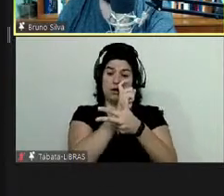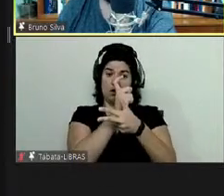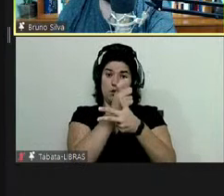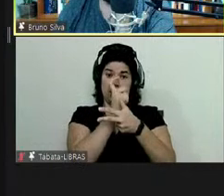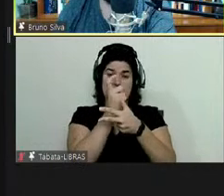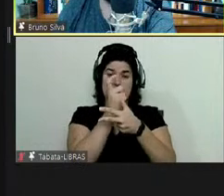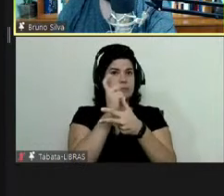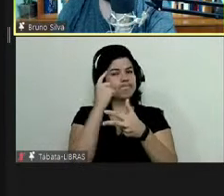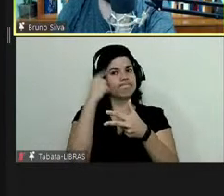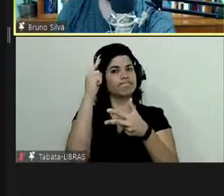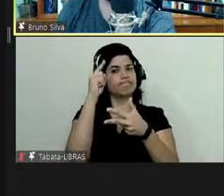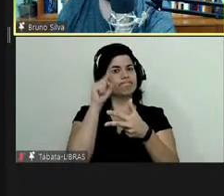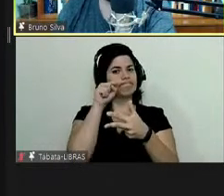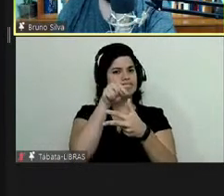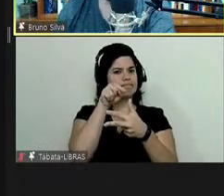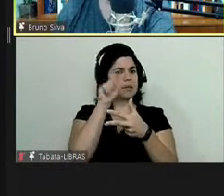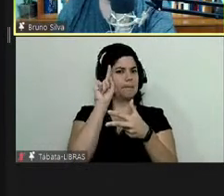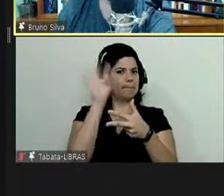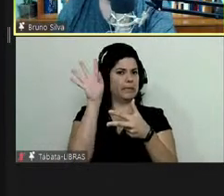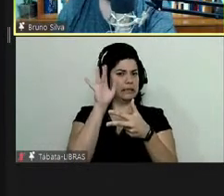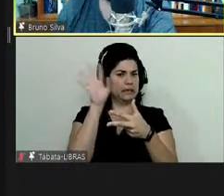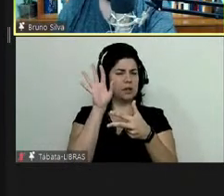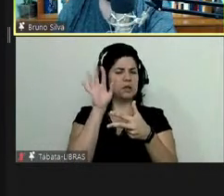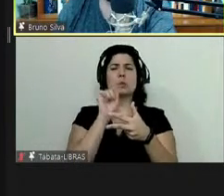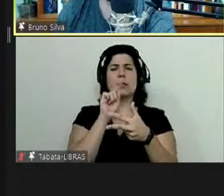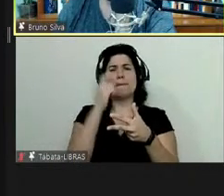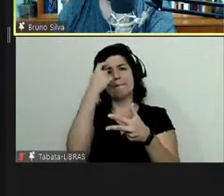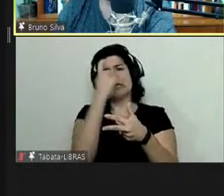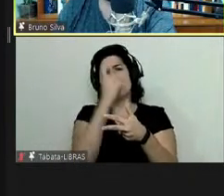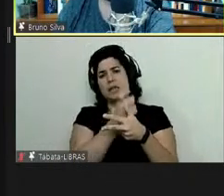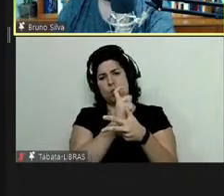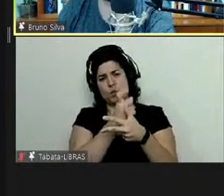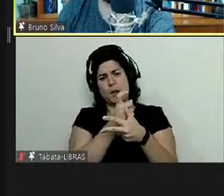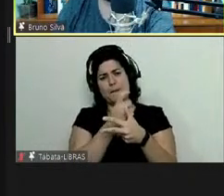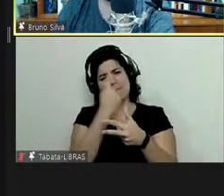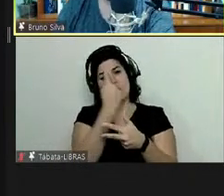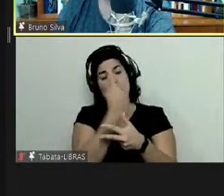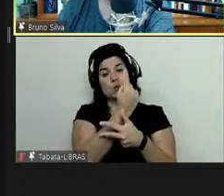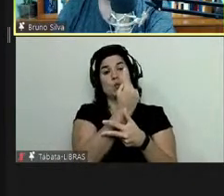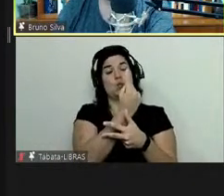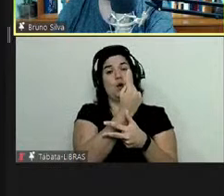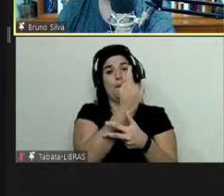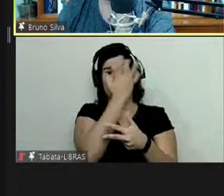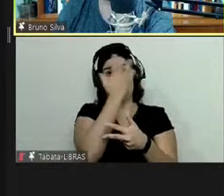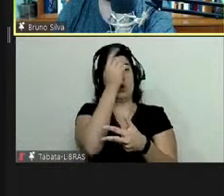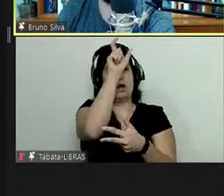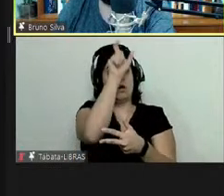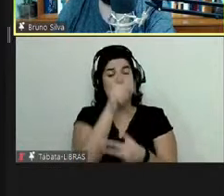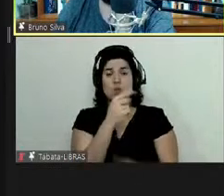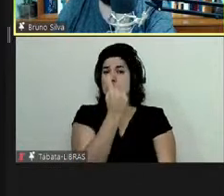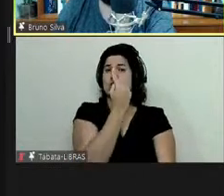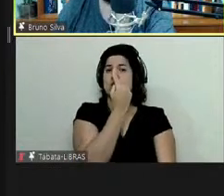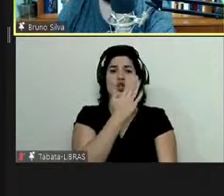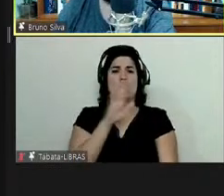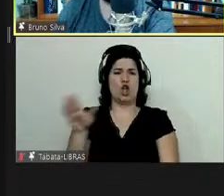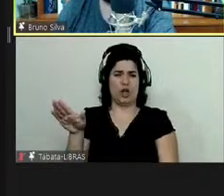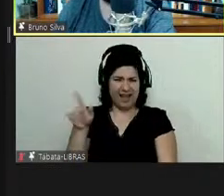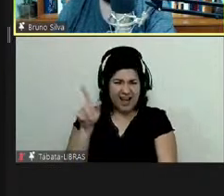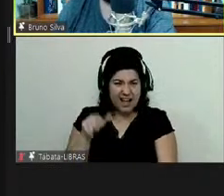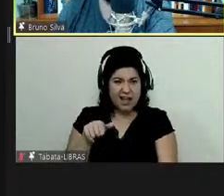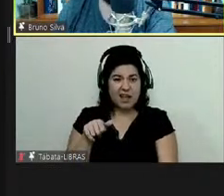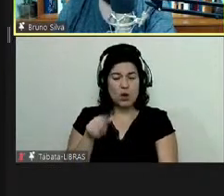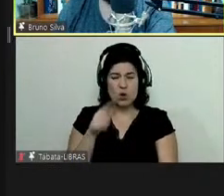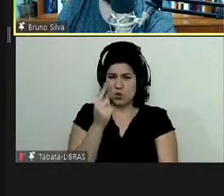se a gente pára para pensar geralmente gente vai falar assim ao poder executivo é uma figura né é uma pessoa a ser